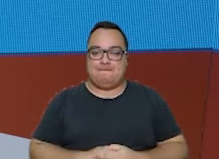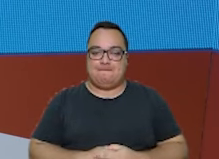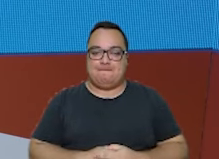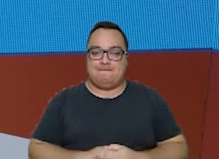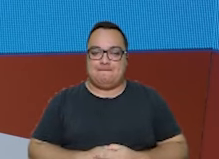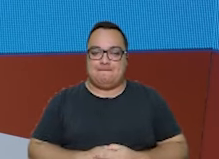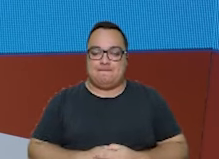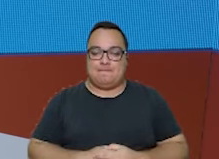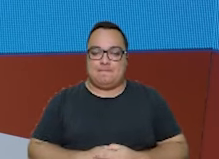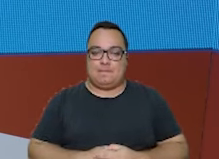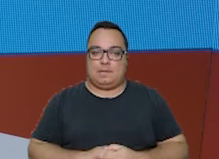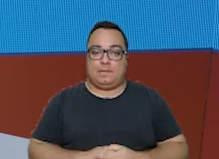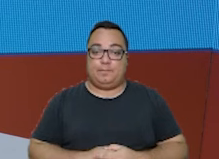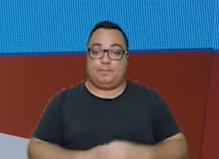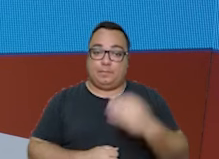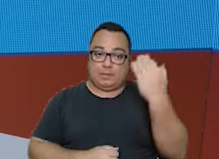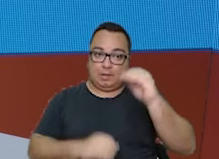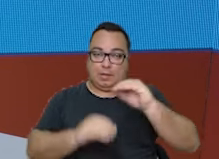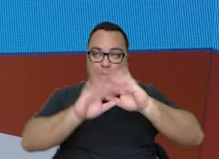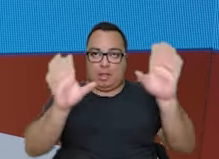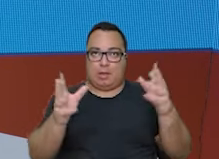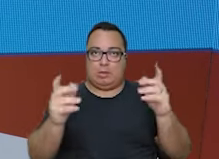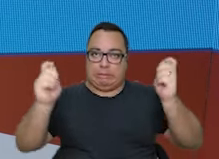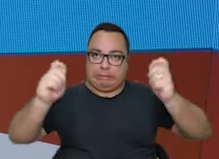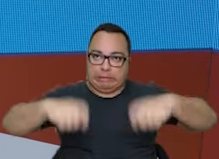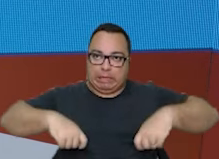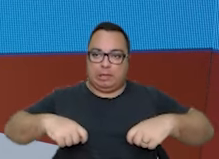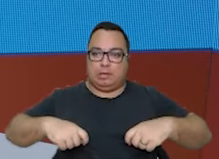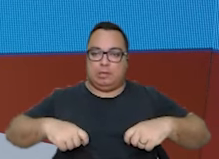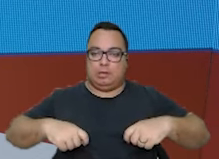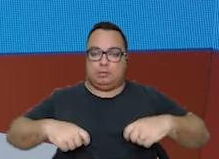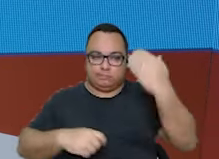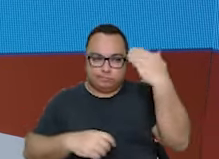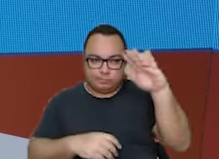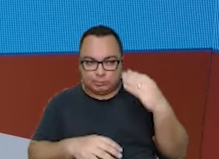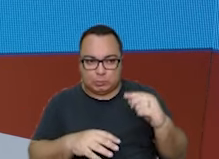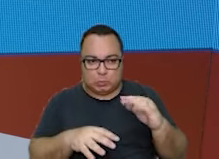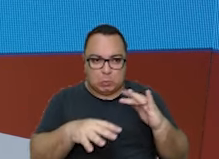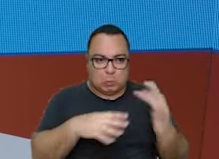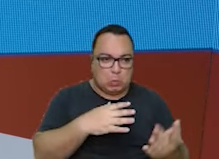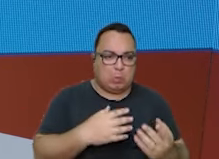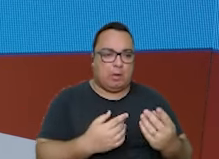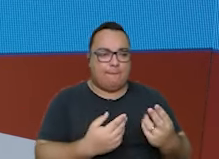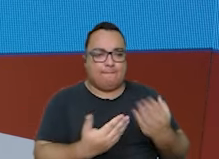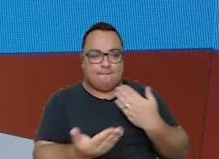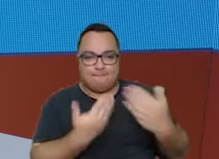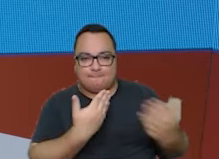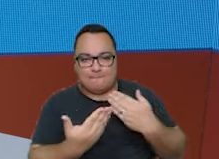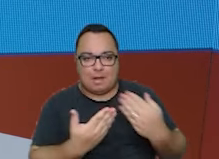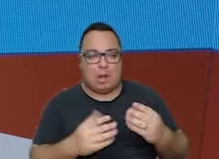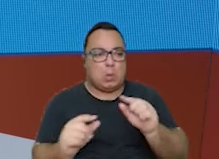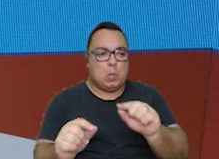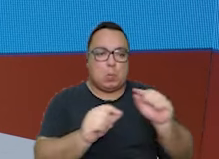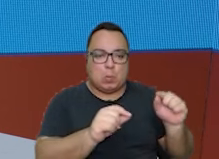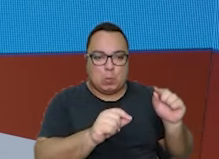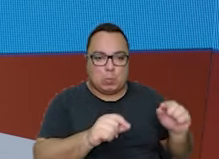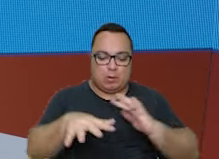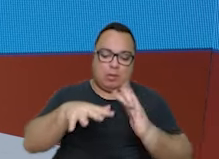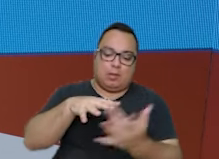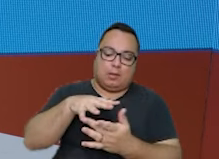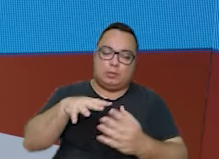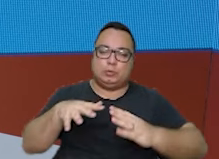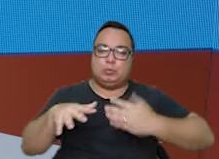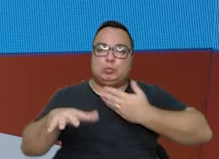investir tentar entender né acho que é importante também entender Qual é a linguagem daquela rede muitas vezes